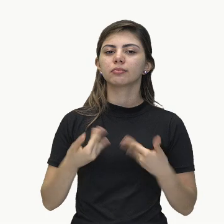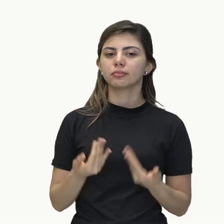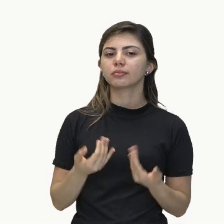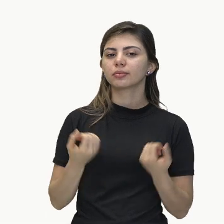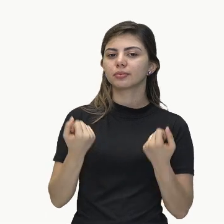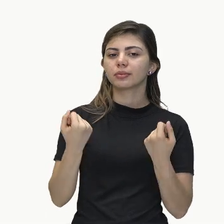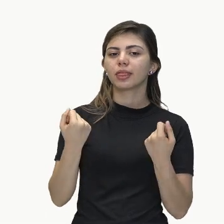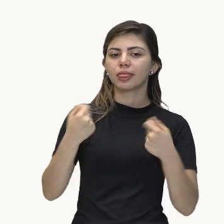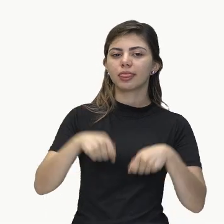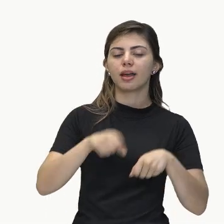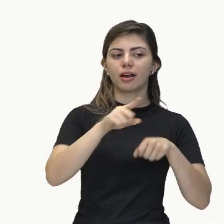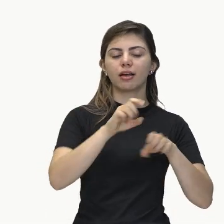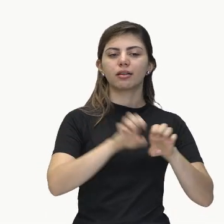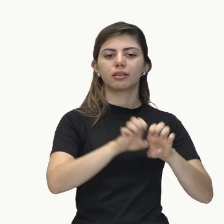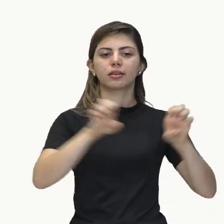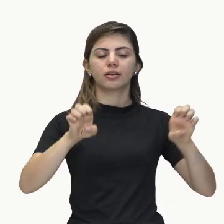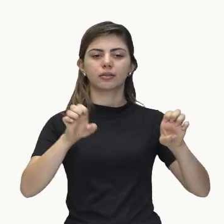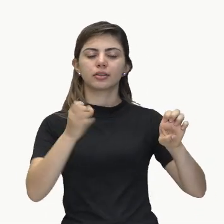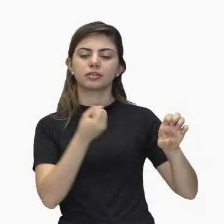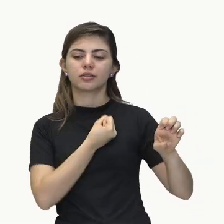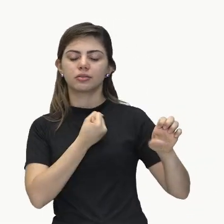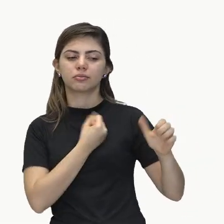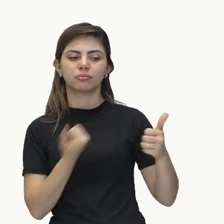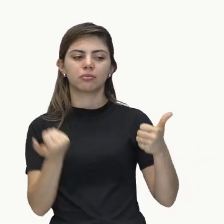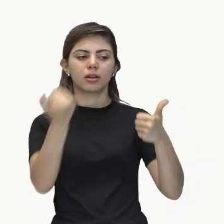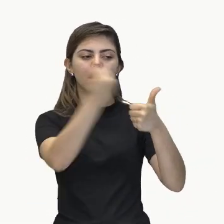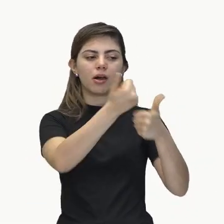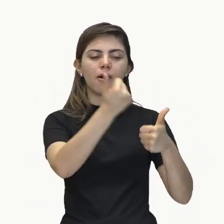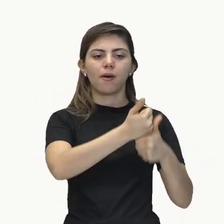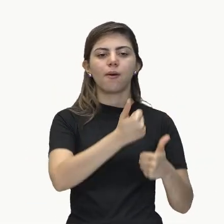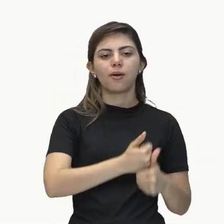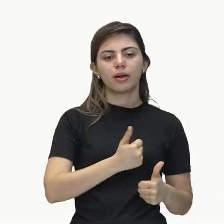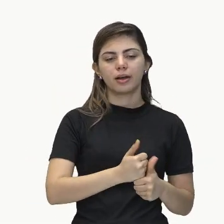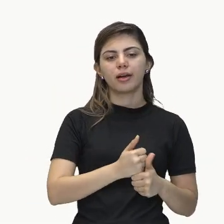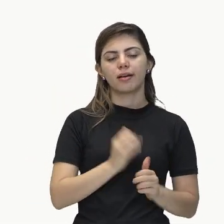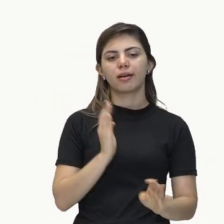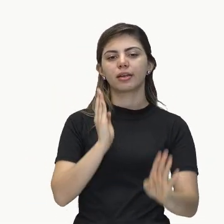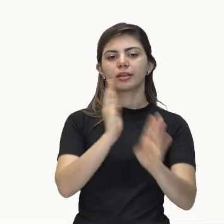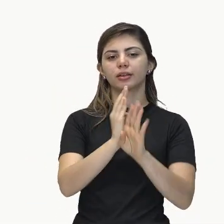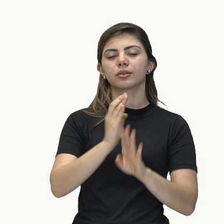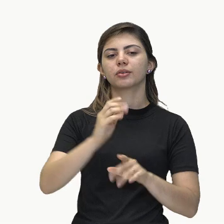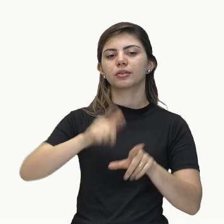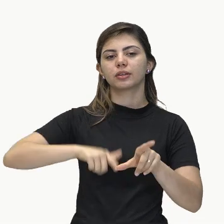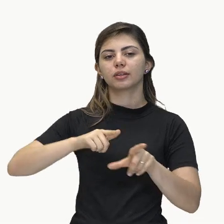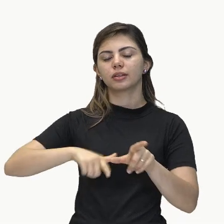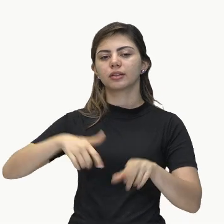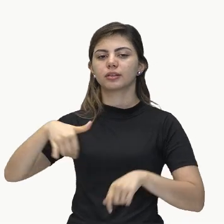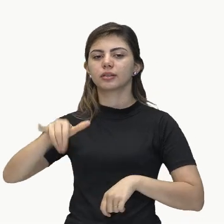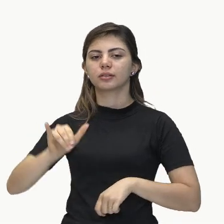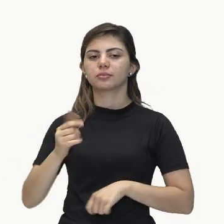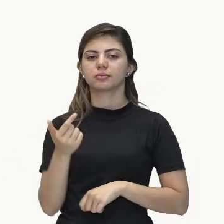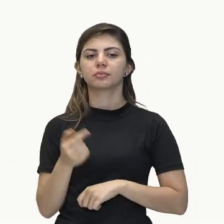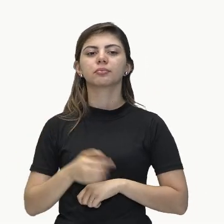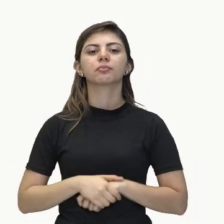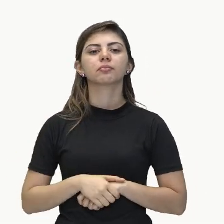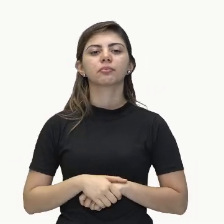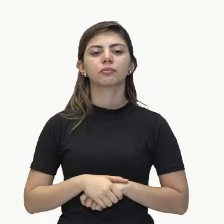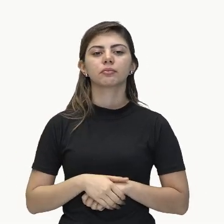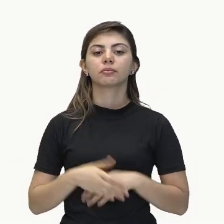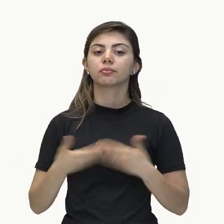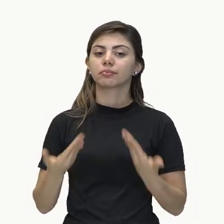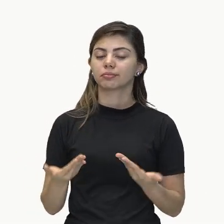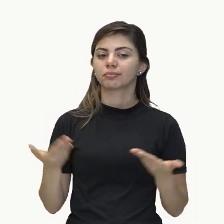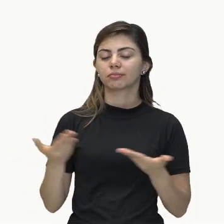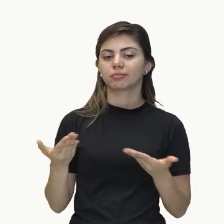substituir na minha equação para me achar o valor da outra letra que falta. E aí, para isso, é o nosso